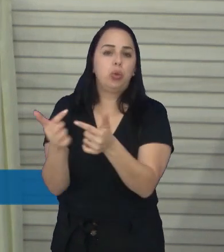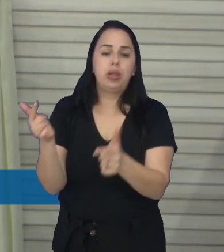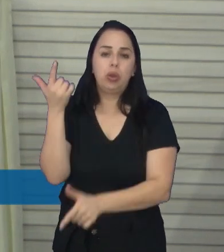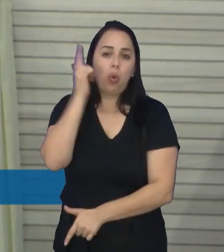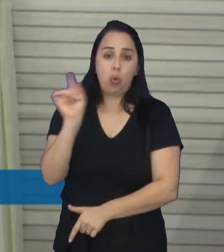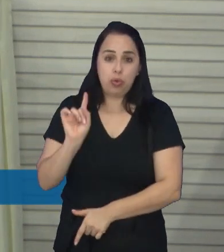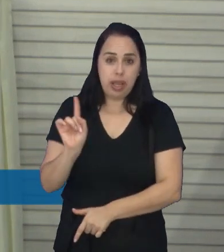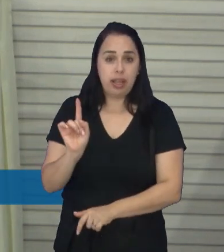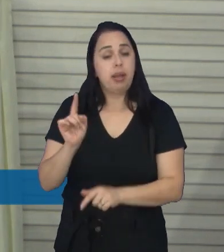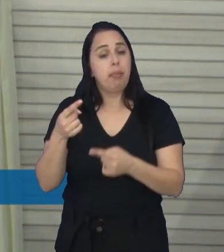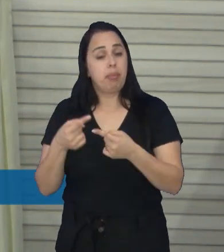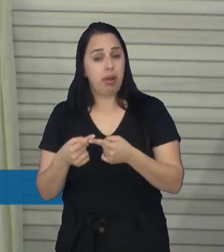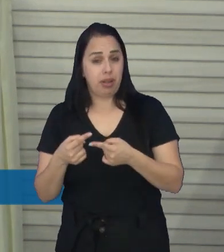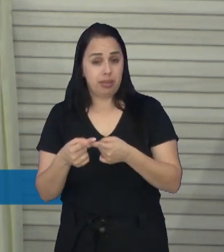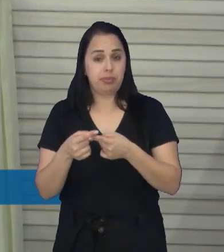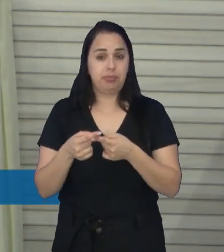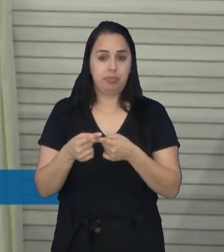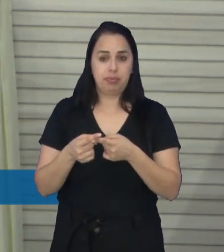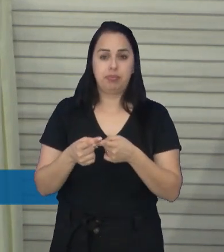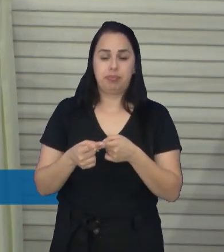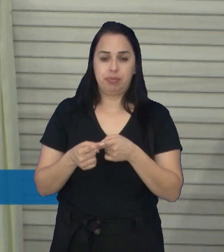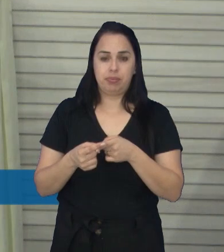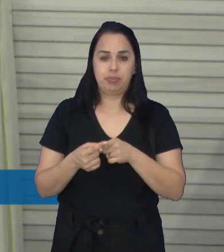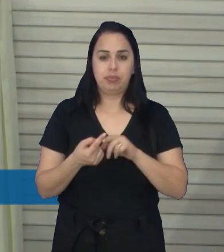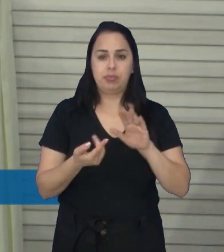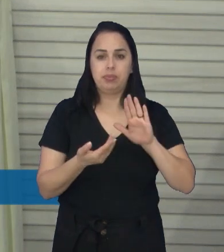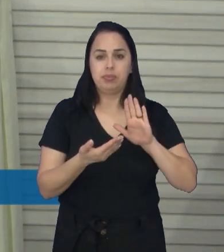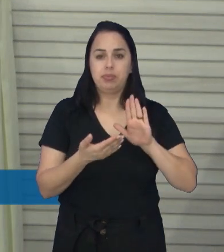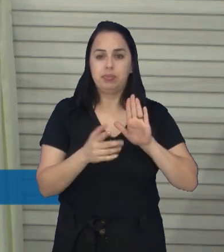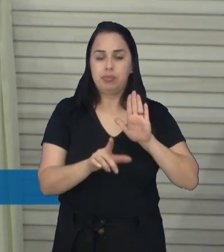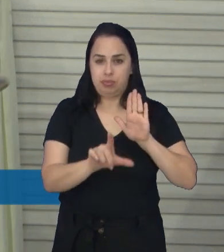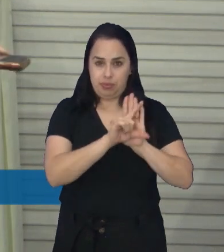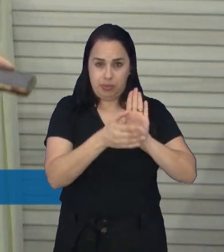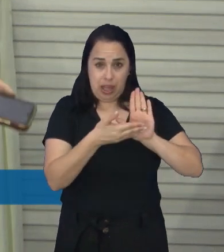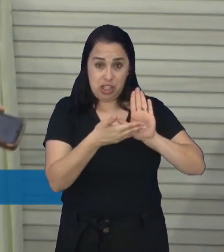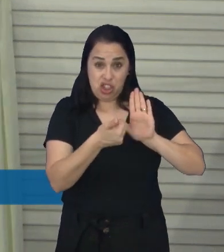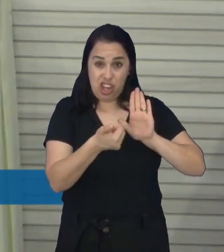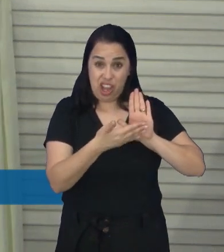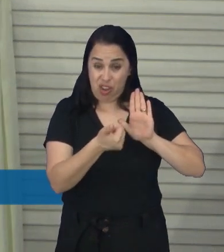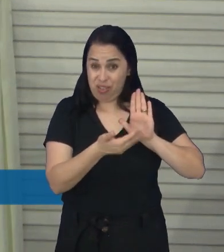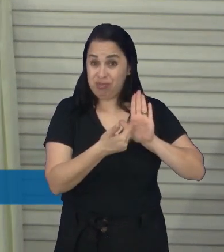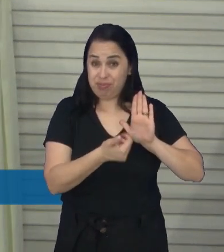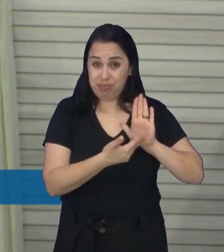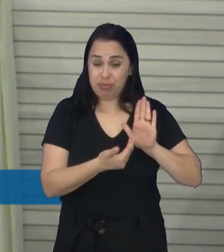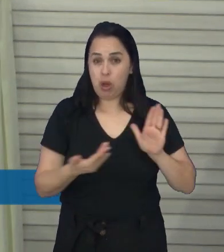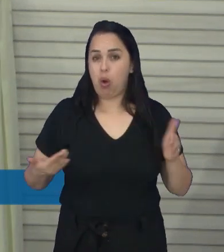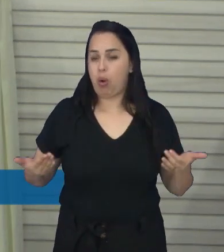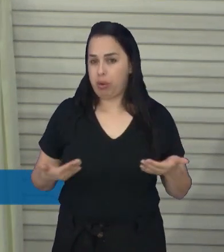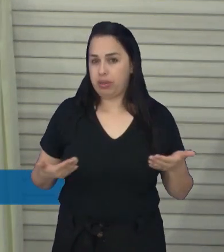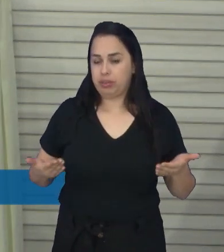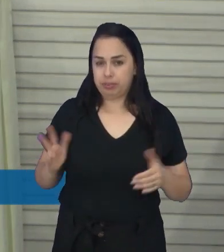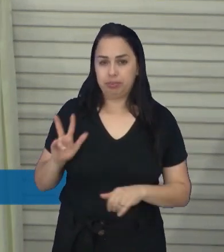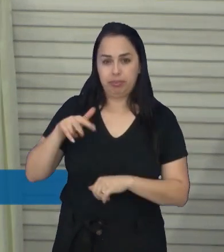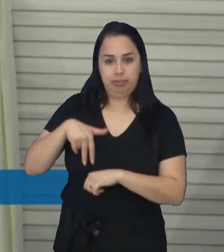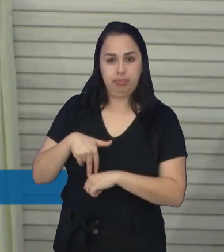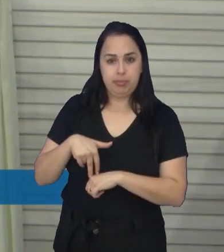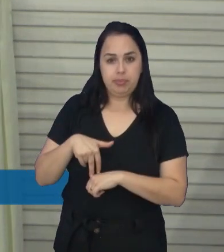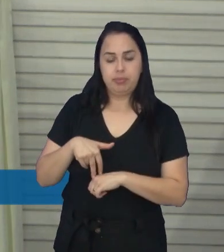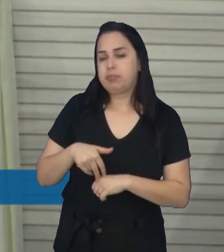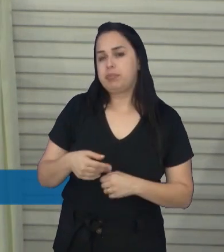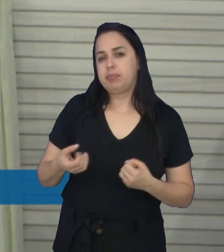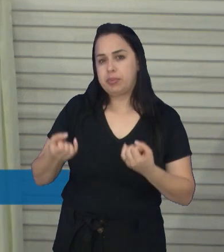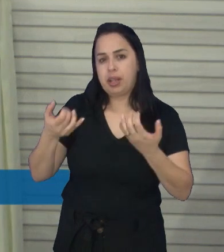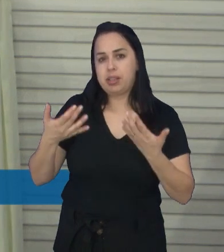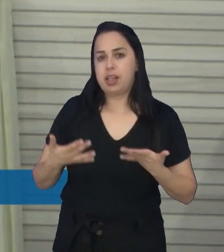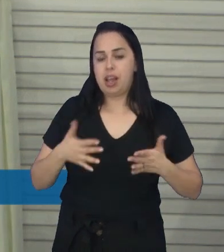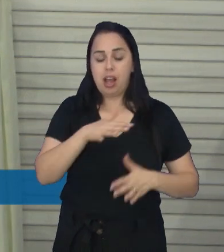além disso tudo tiraram uma viagem de vocês poderíamos hoje tá aqui viu sua Presidente falando